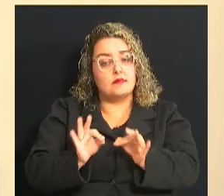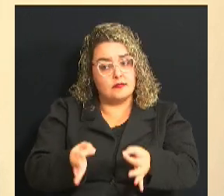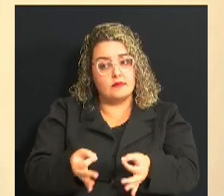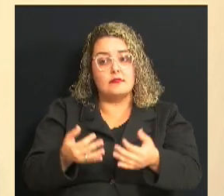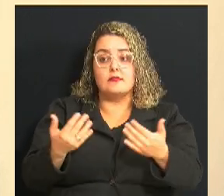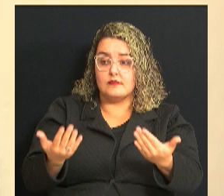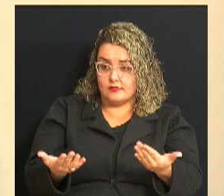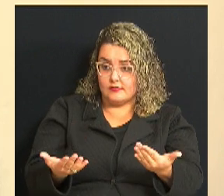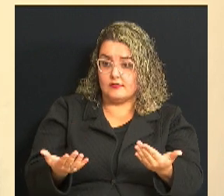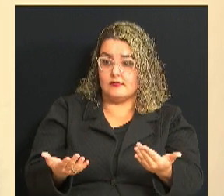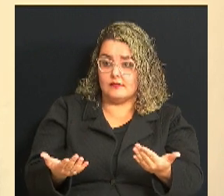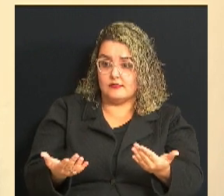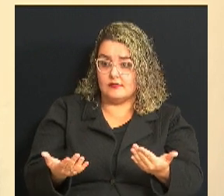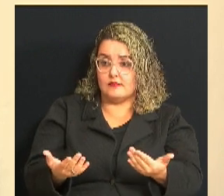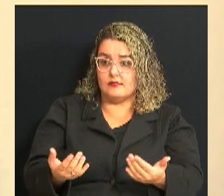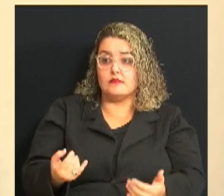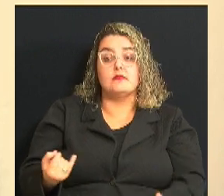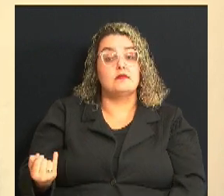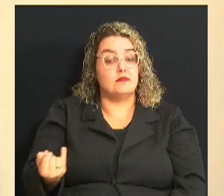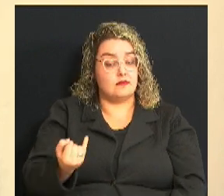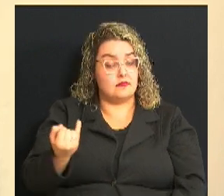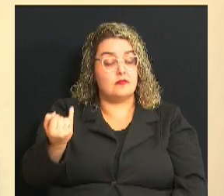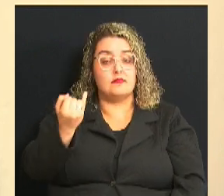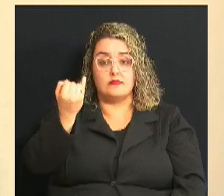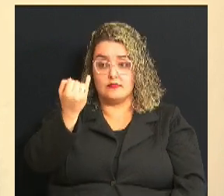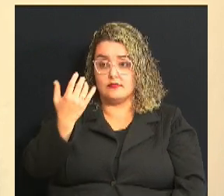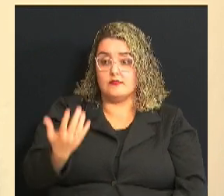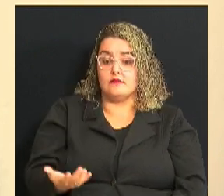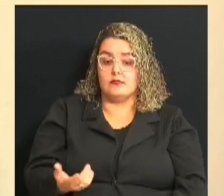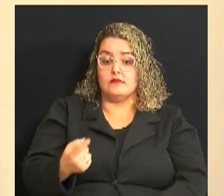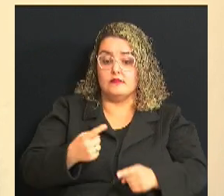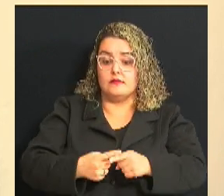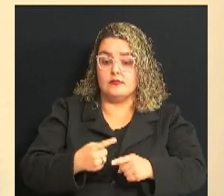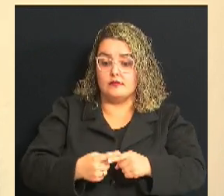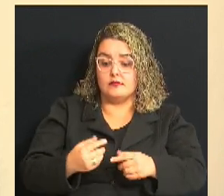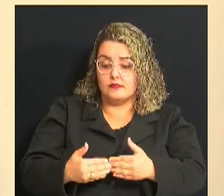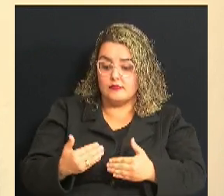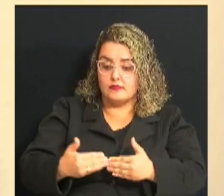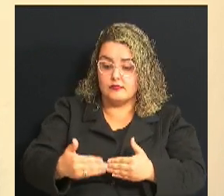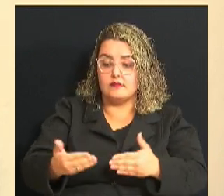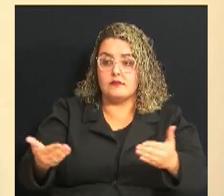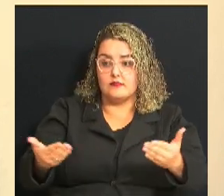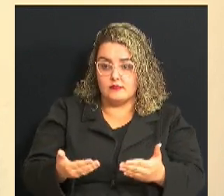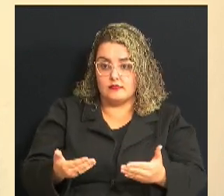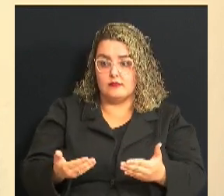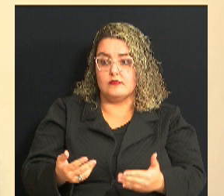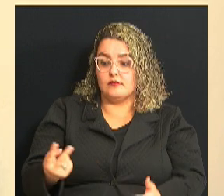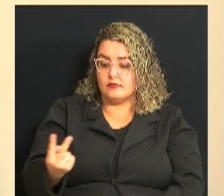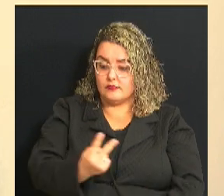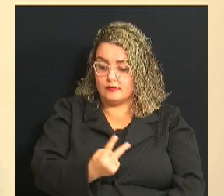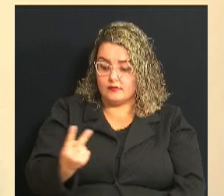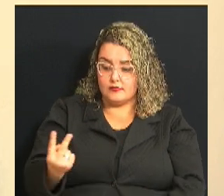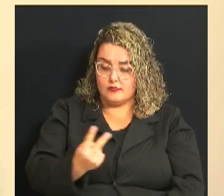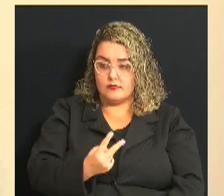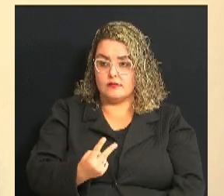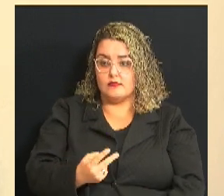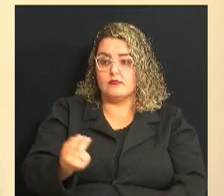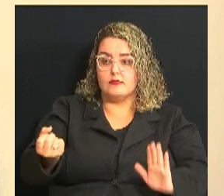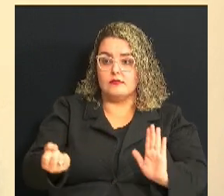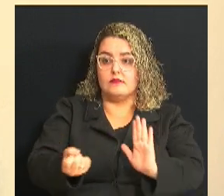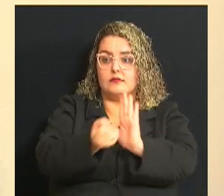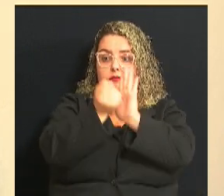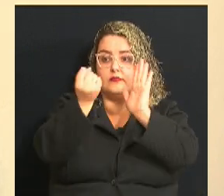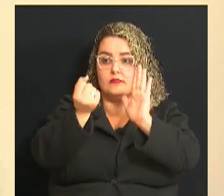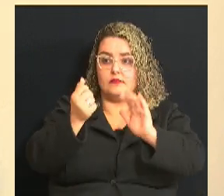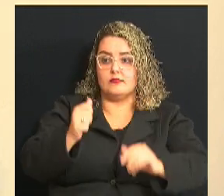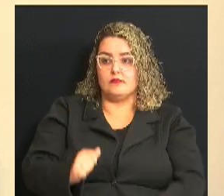se reveste da maior importância, porque, a partir de hoje, ambos ficarão gravados nos